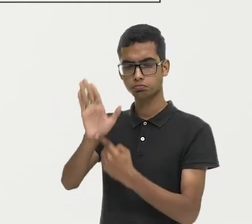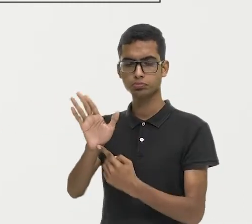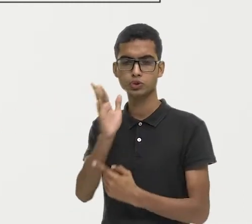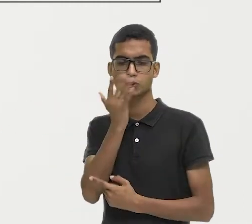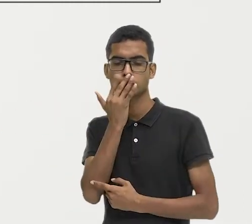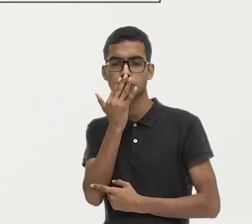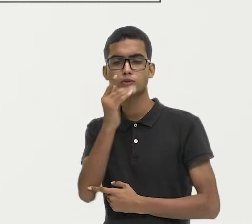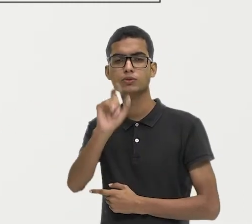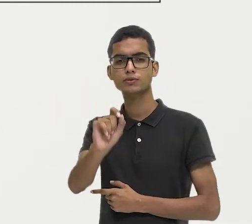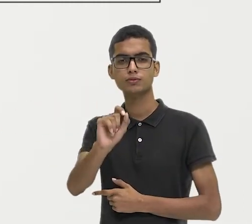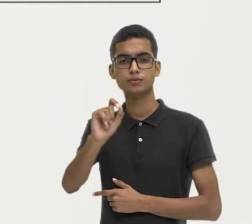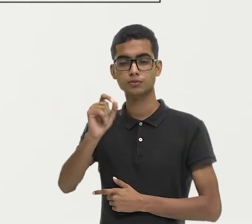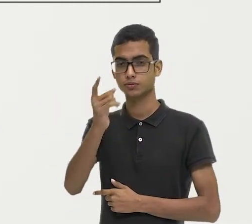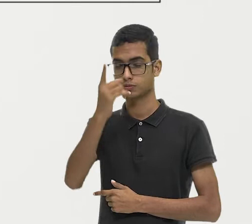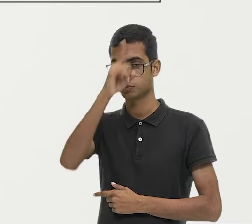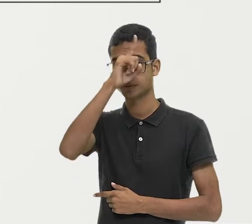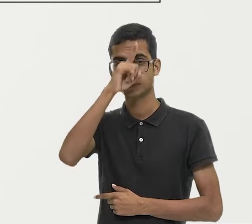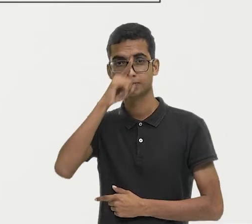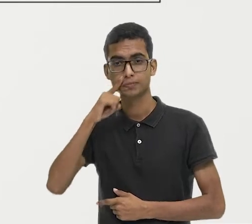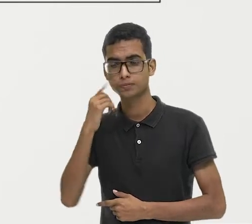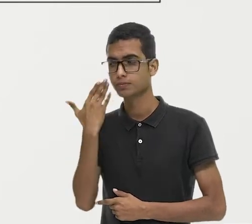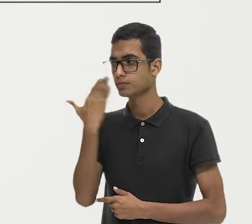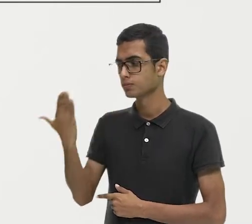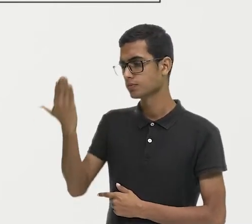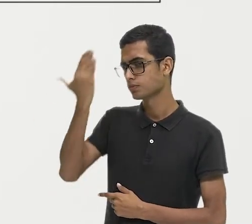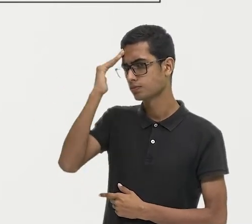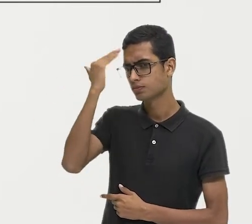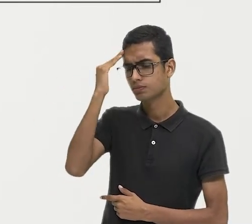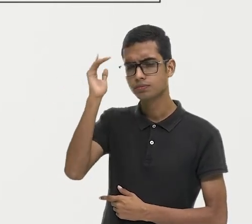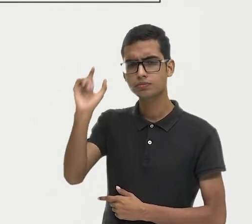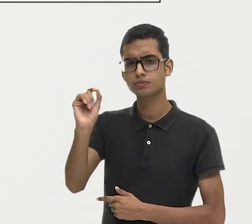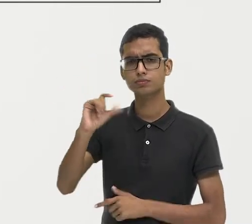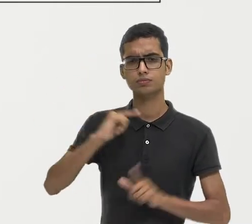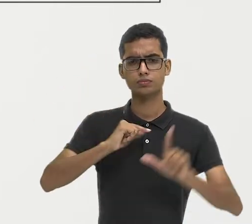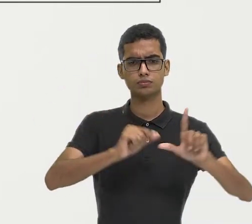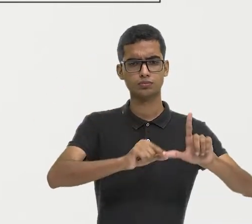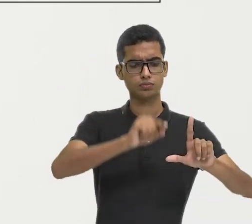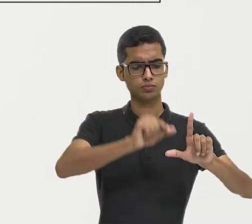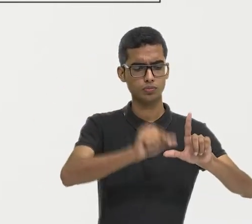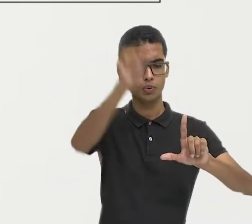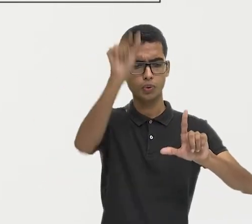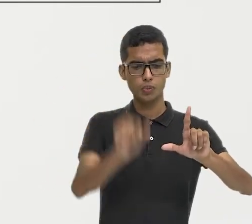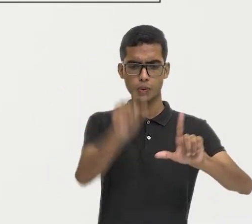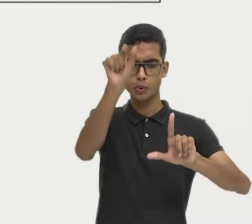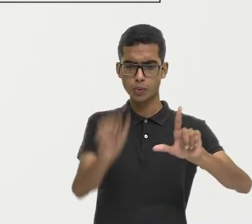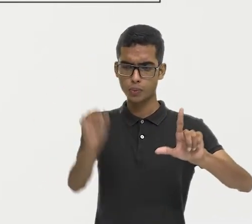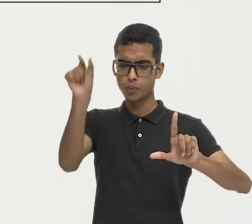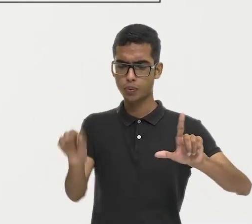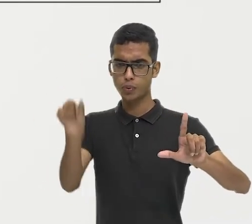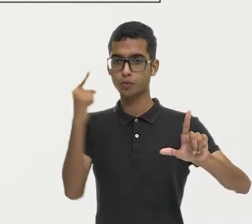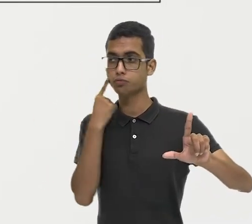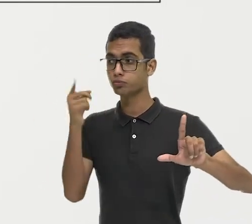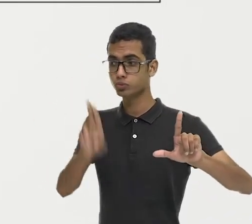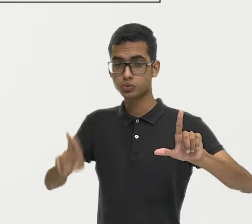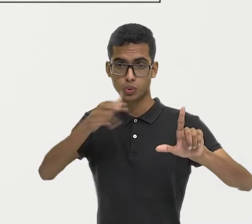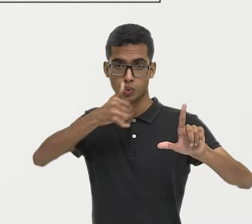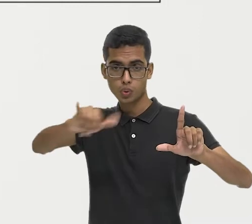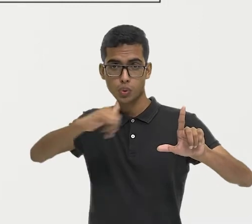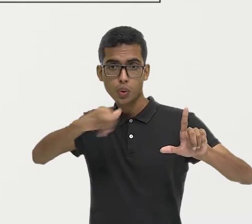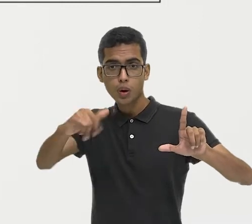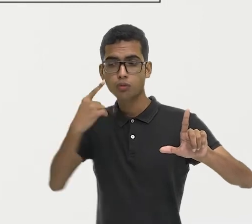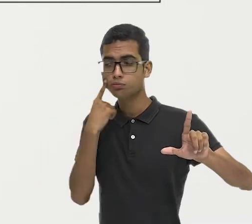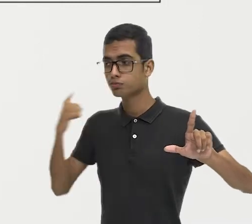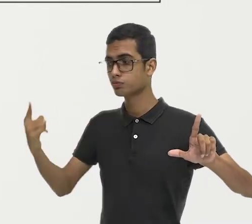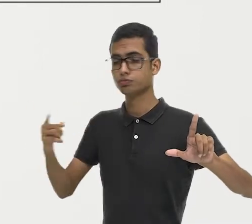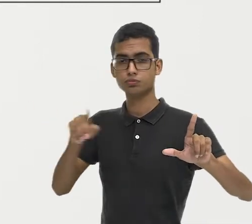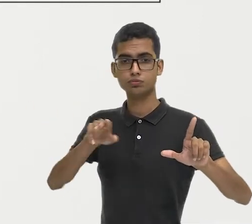estou marcando em amarelo, que é saber do que se trata o gráfico, onde ele diz que é o consumo da energia